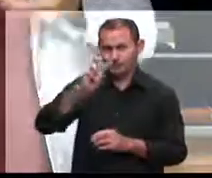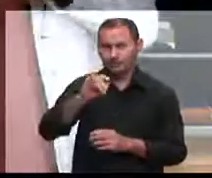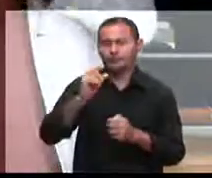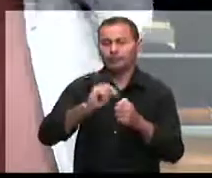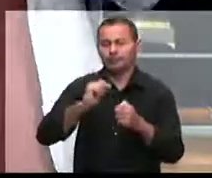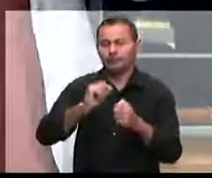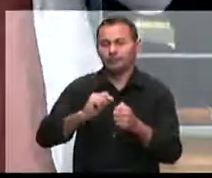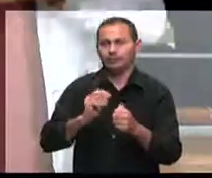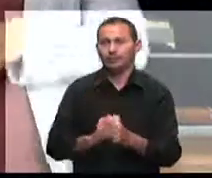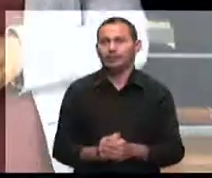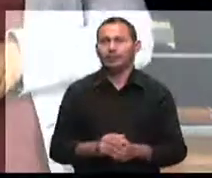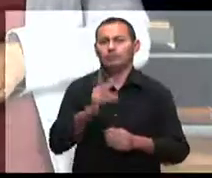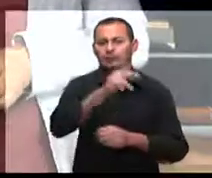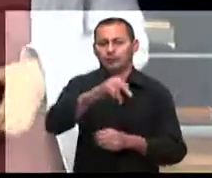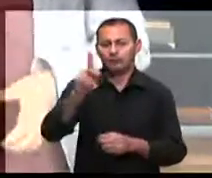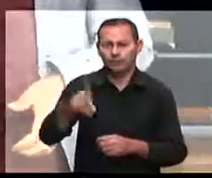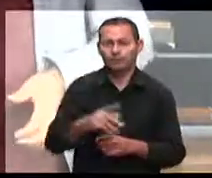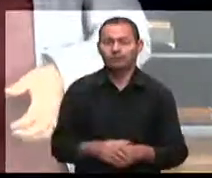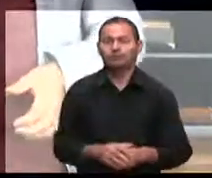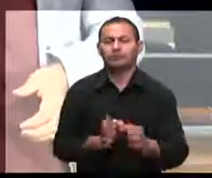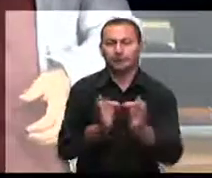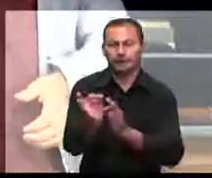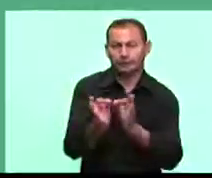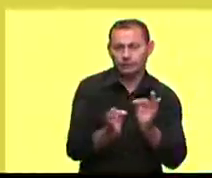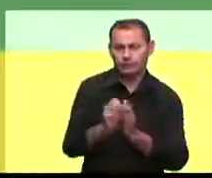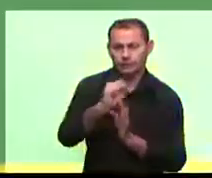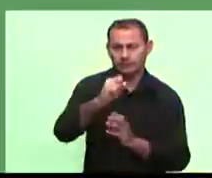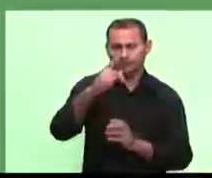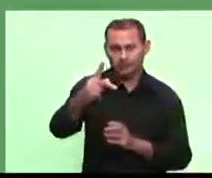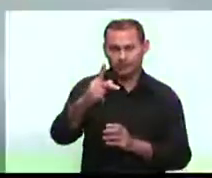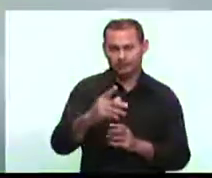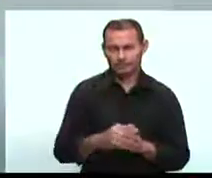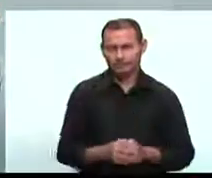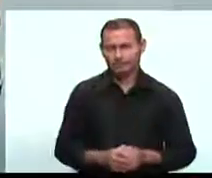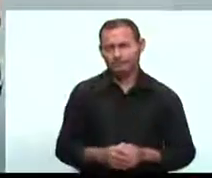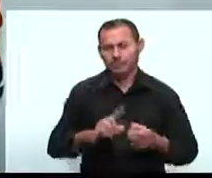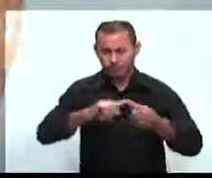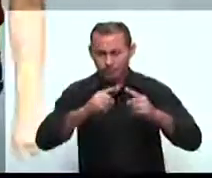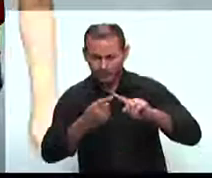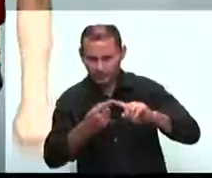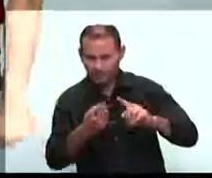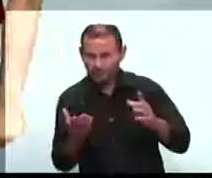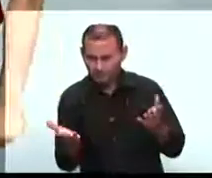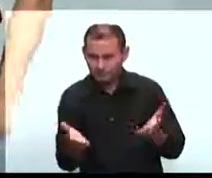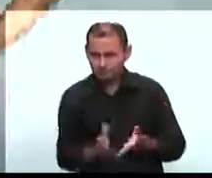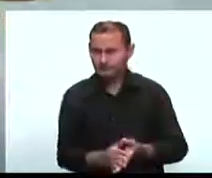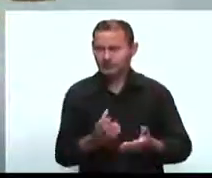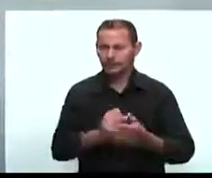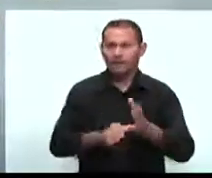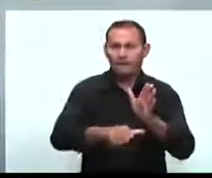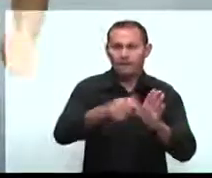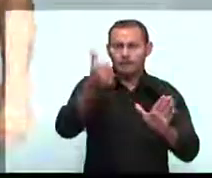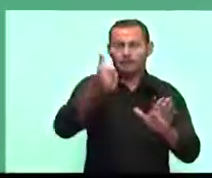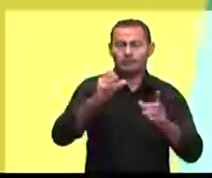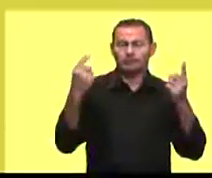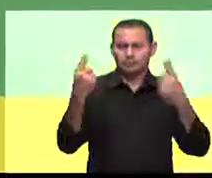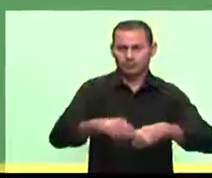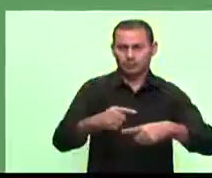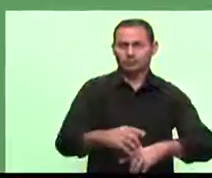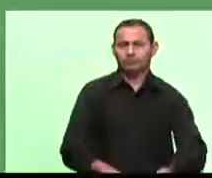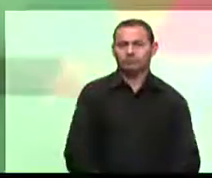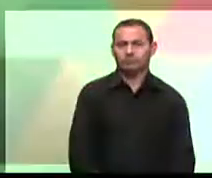foram resgatados pelo professor para solucionar a SP. Combinado? Então vamos a esse primeiro